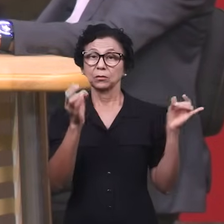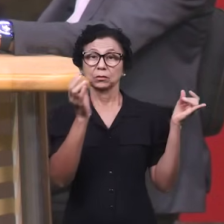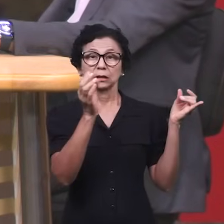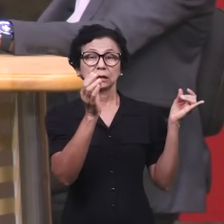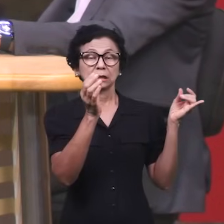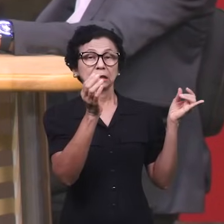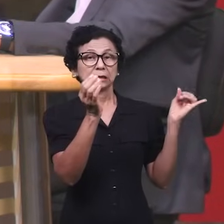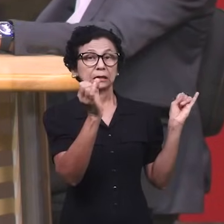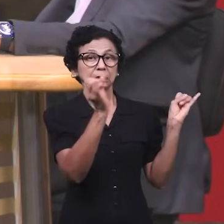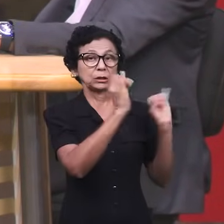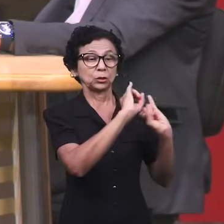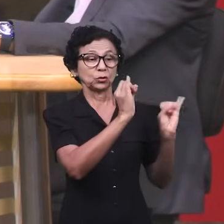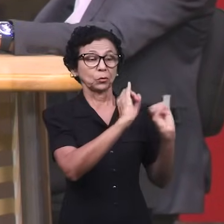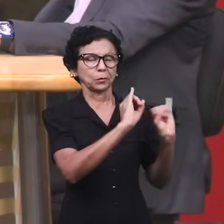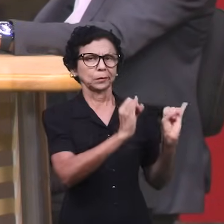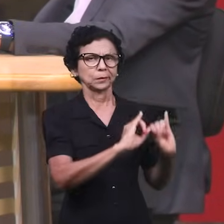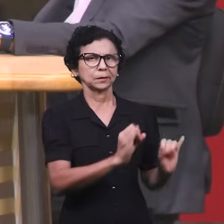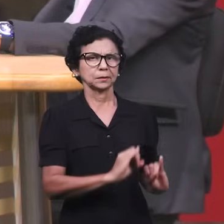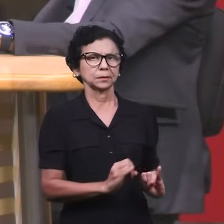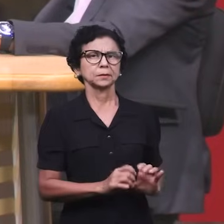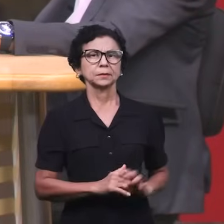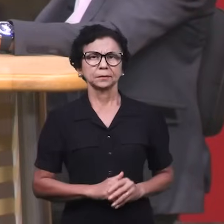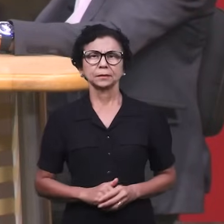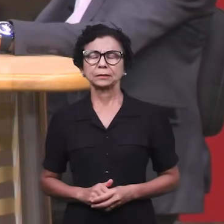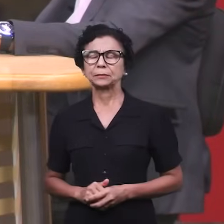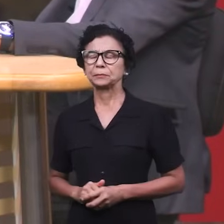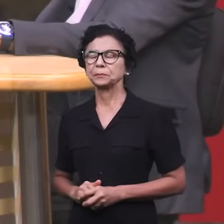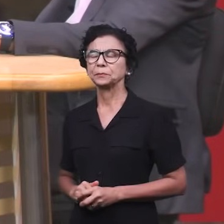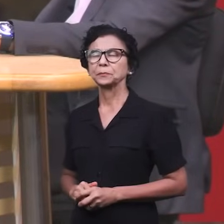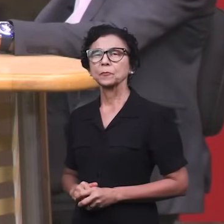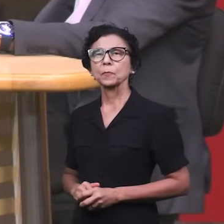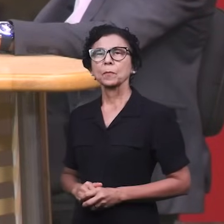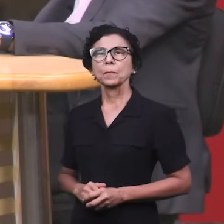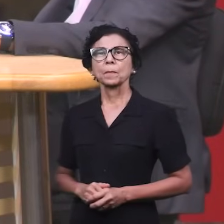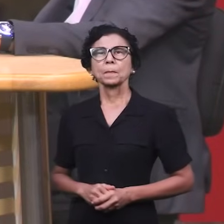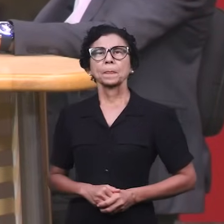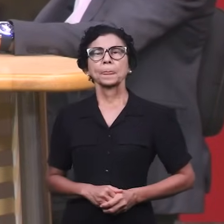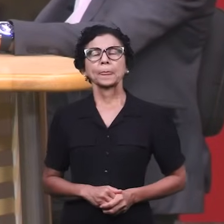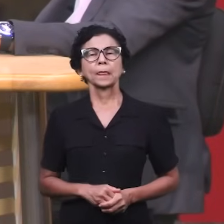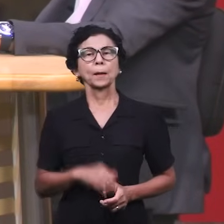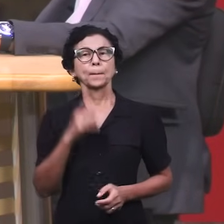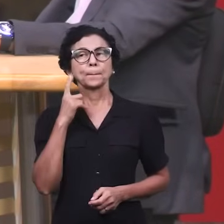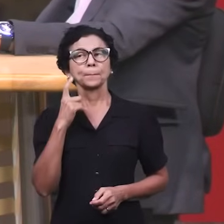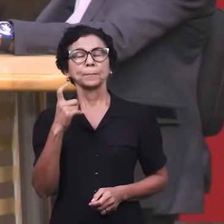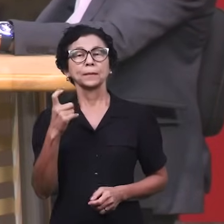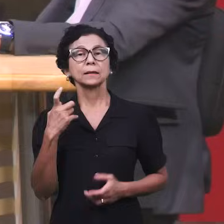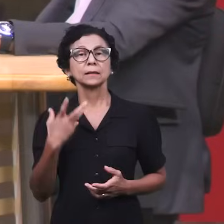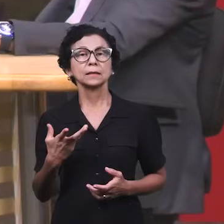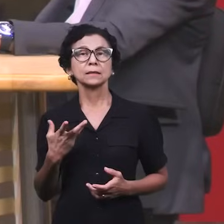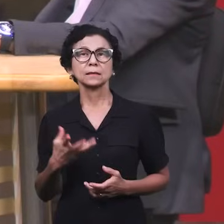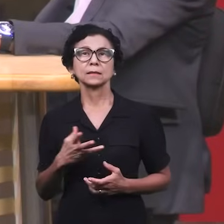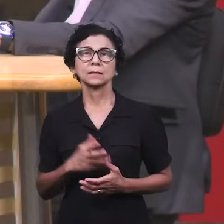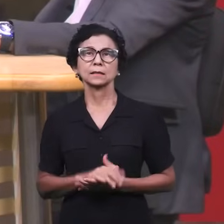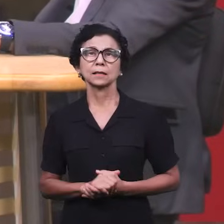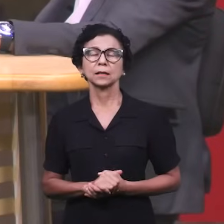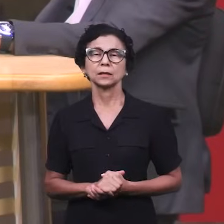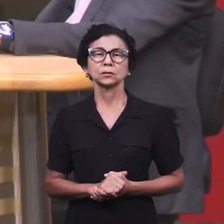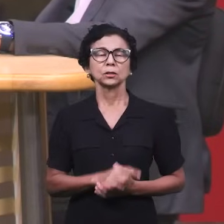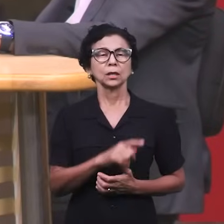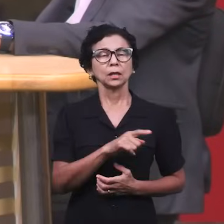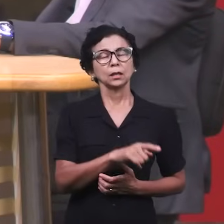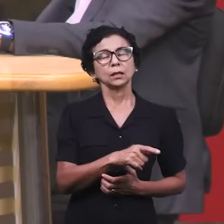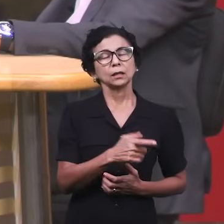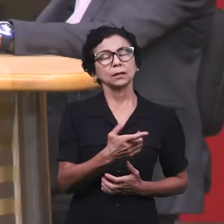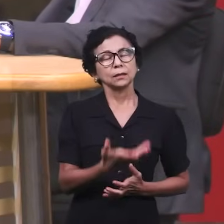muito interessante a a posição era um servo é o teu coração está com o meu então sobe